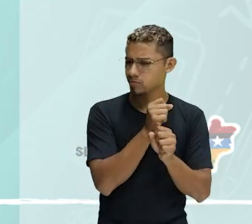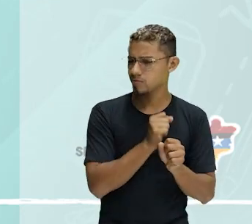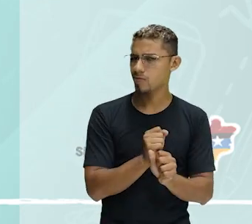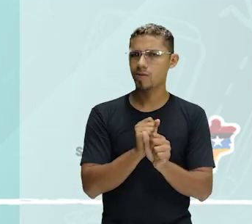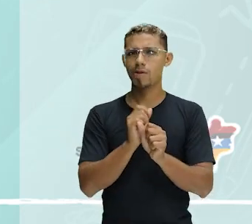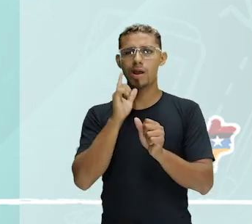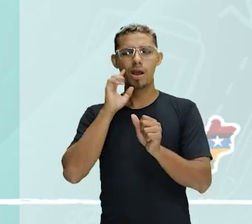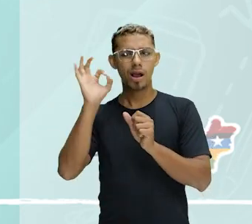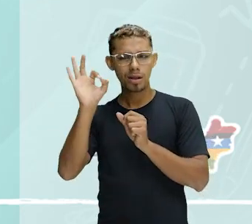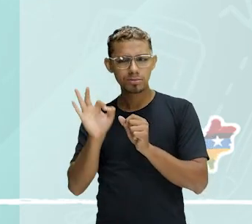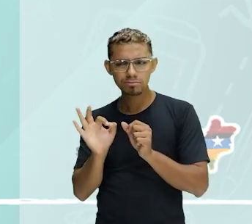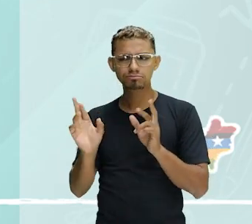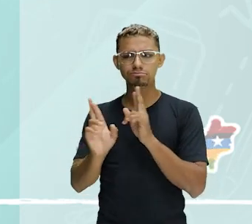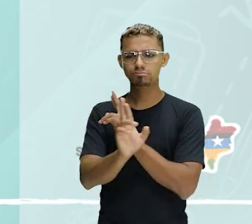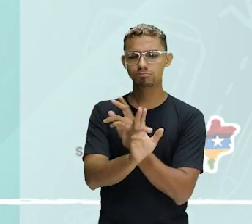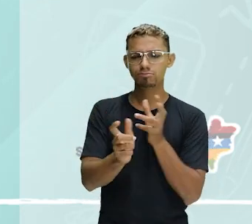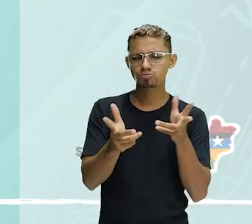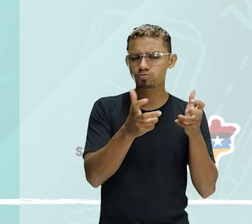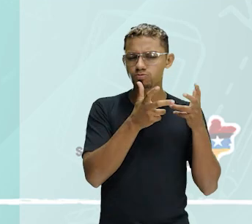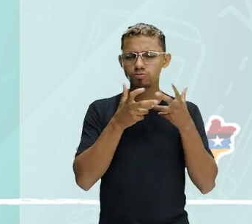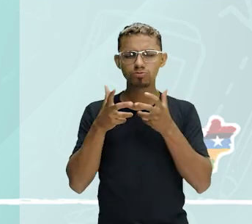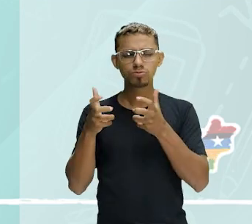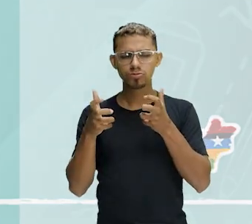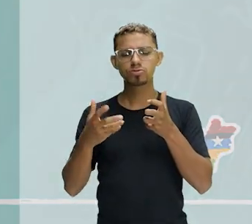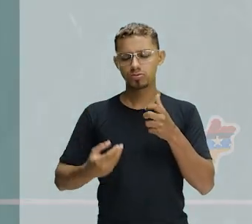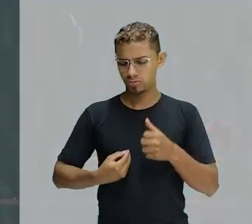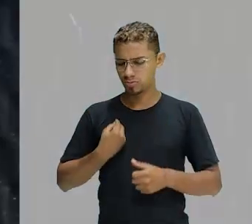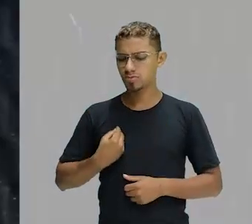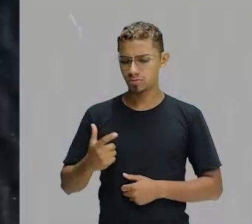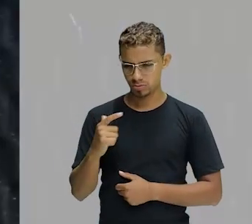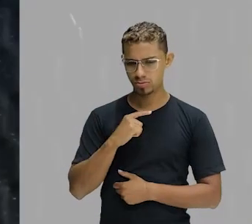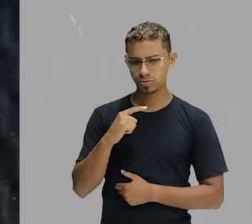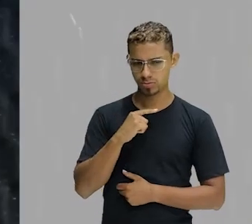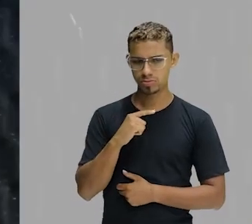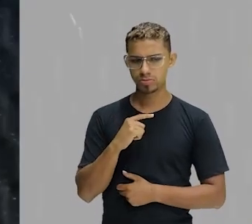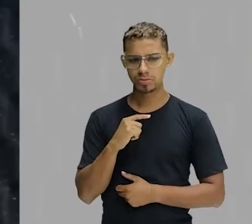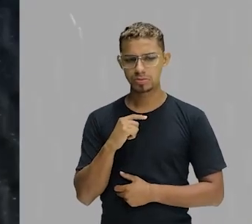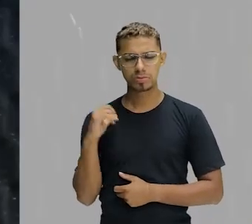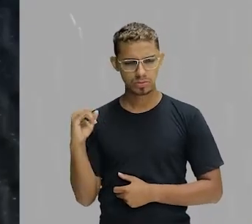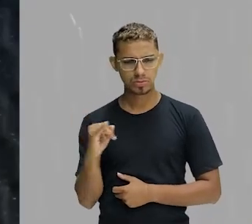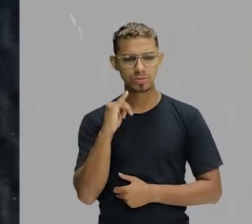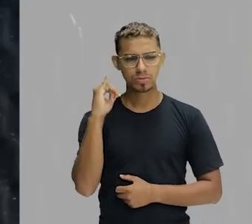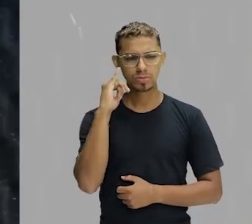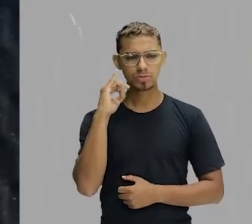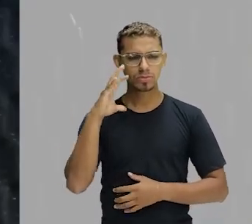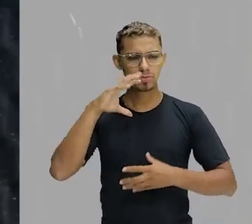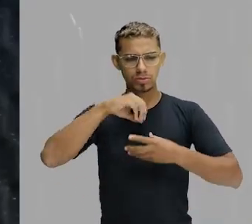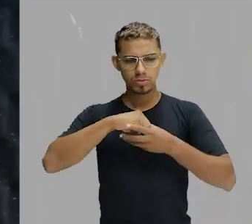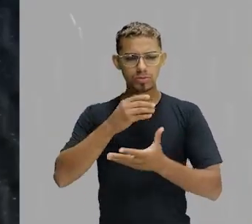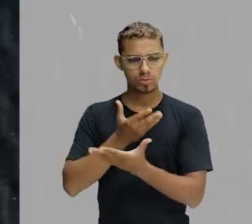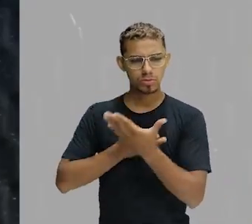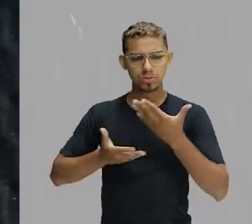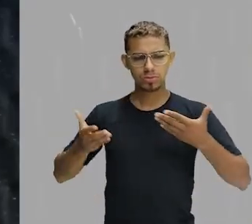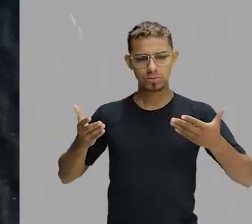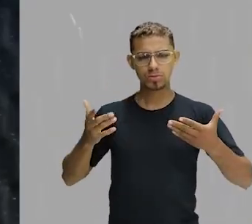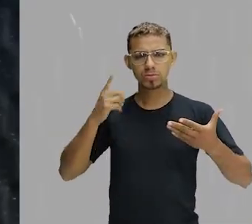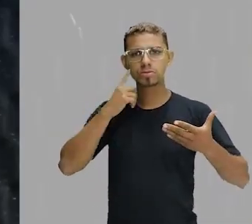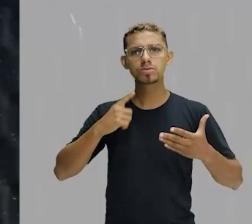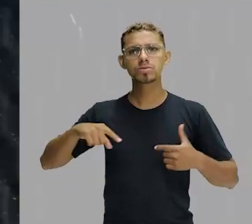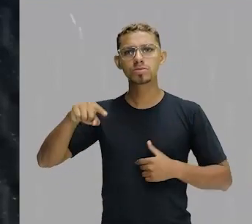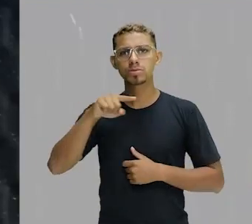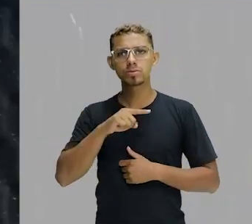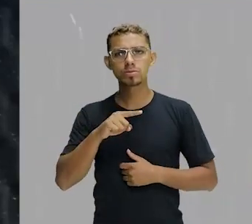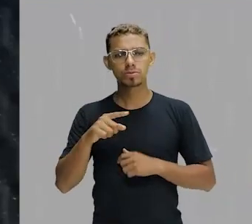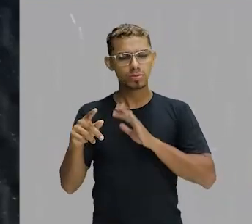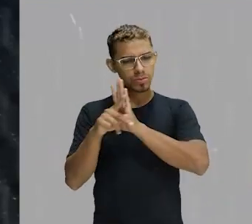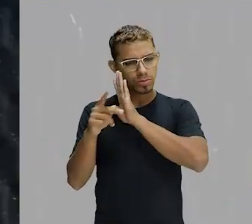vai fazer essa relação. Vamos perceber que existe uma relação muito interessante entre essas duas informações, a